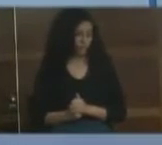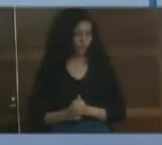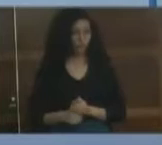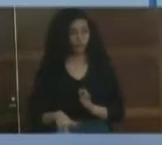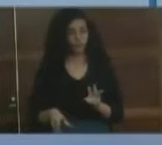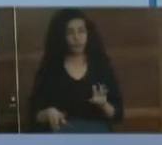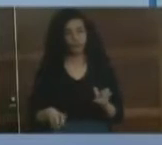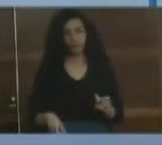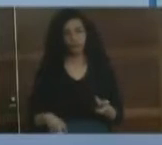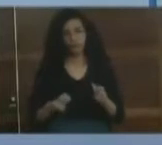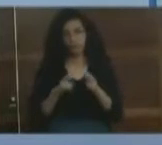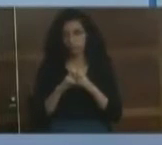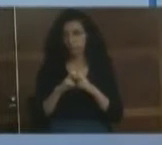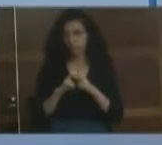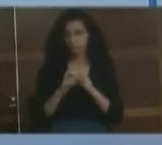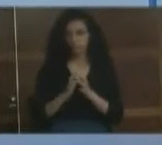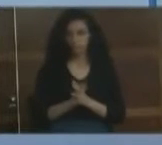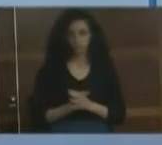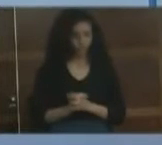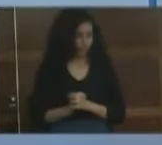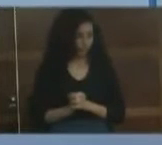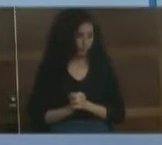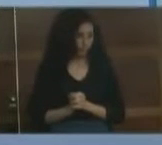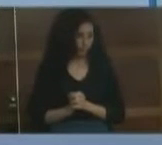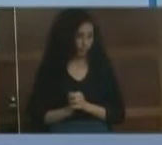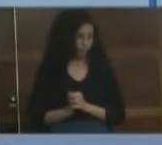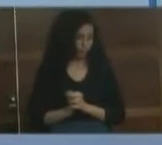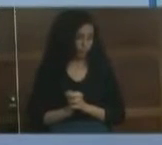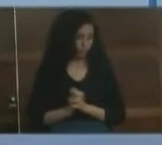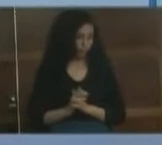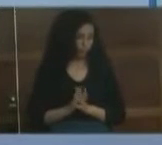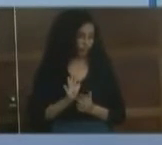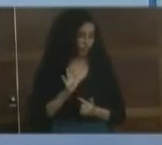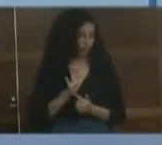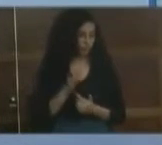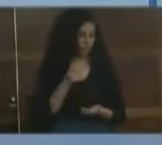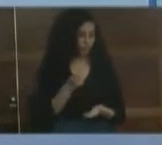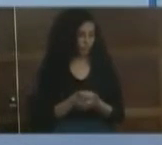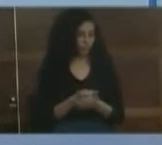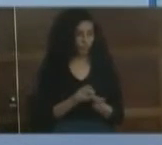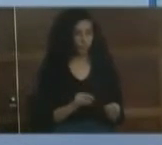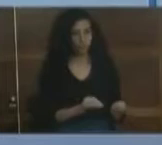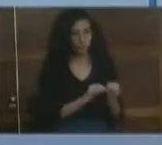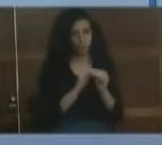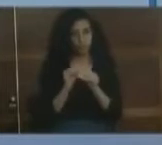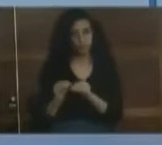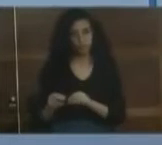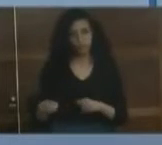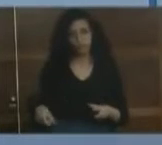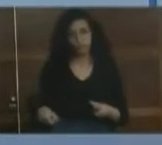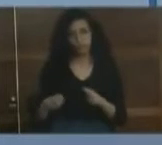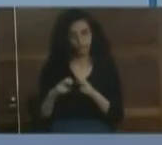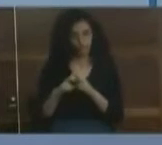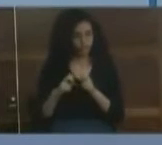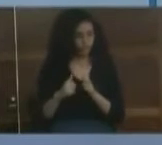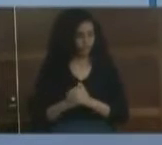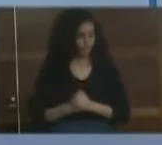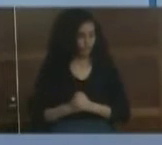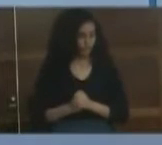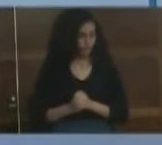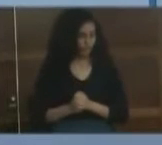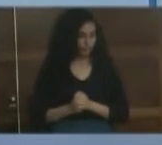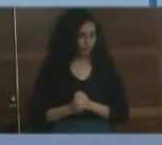o terceiro quadrimestre de 99 demonstração do comprimento dos repasses financeiros ao poder